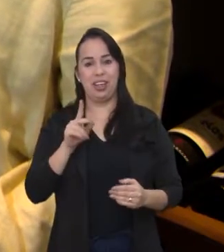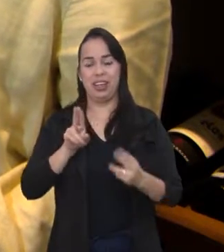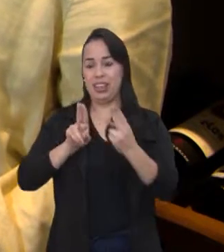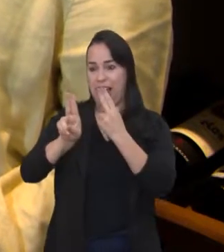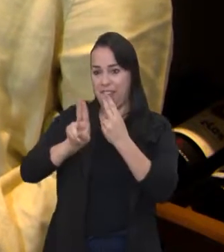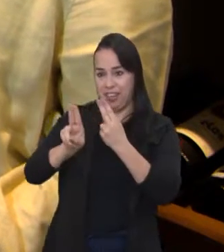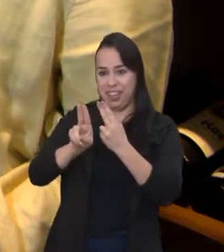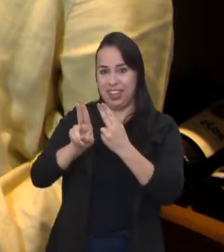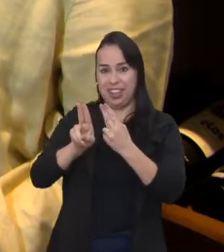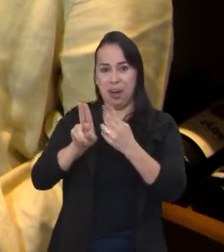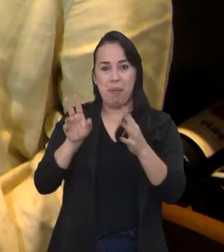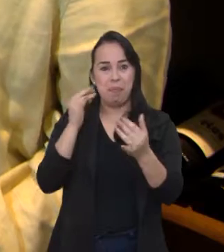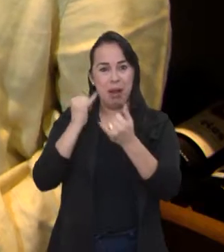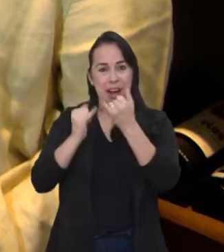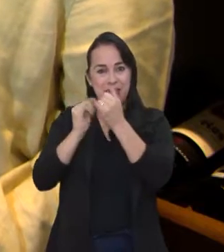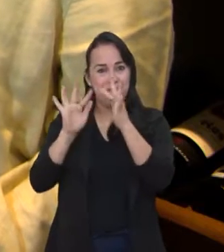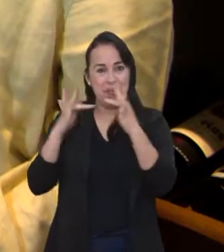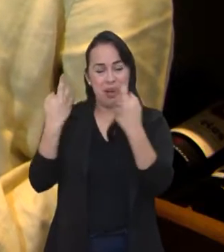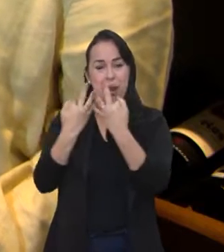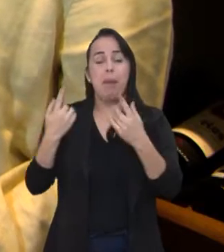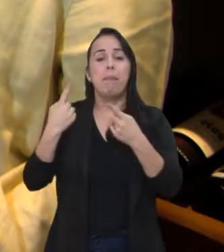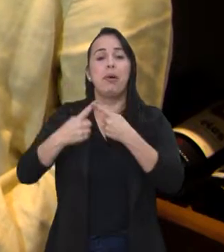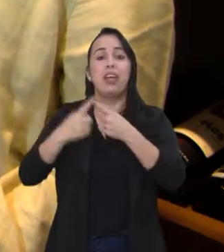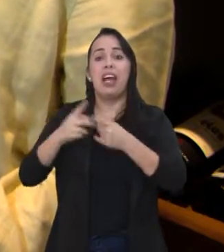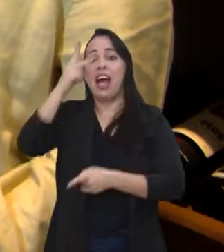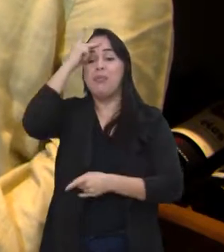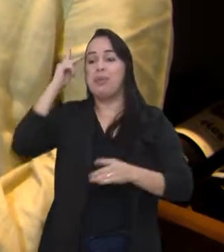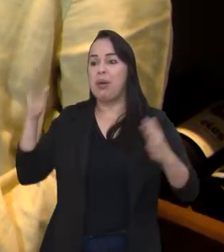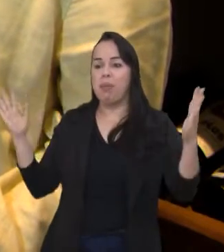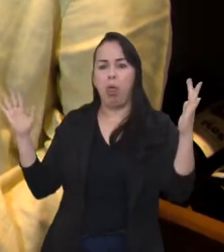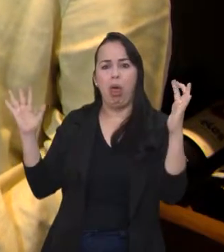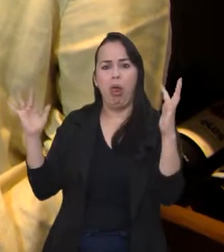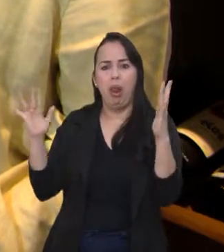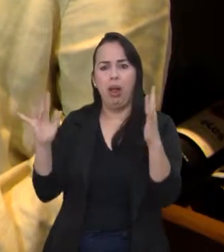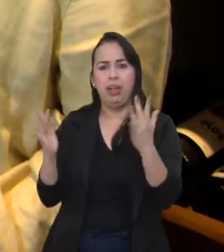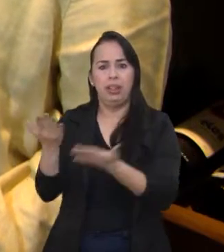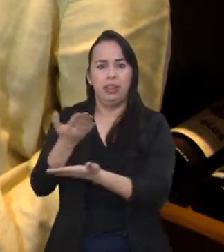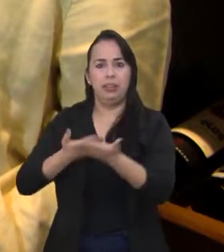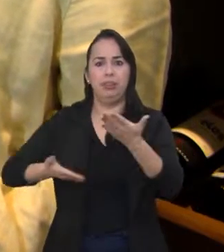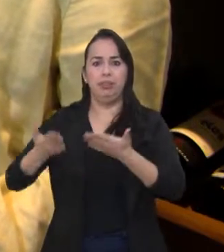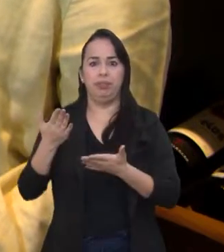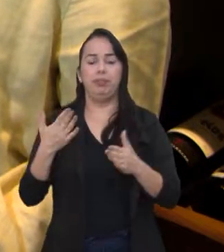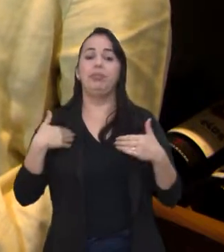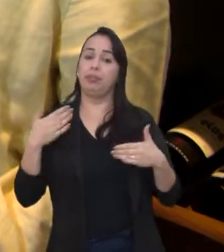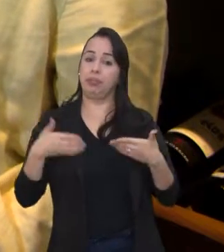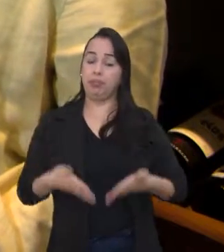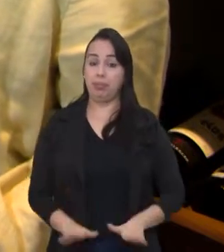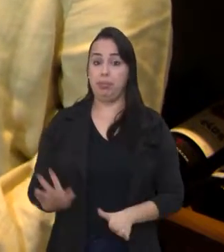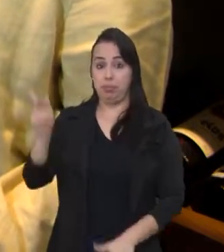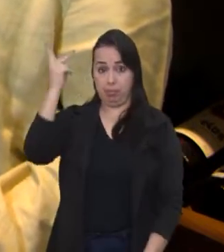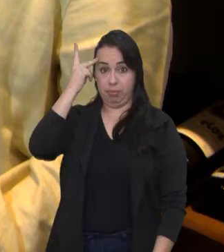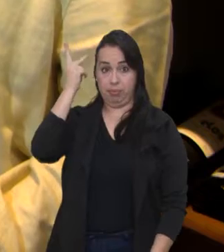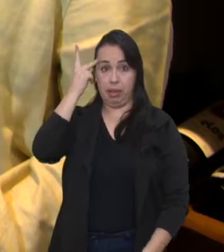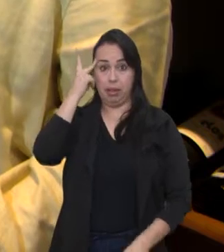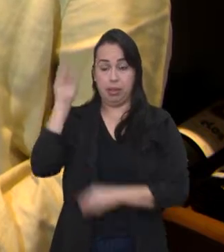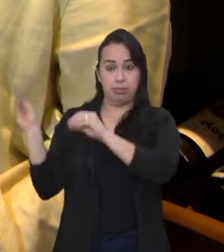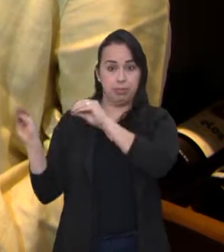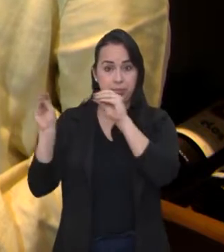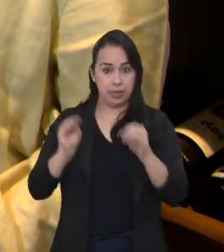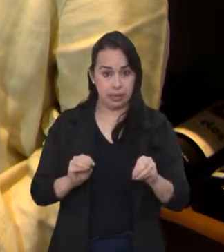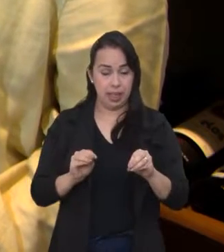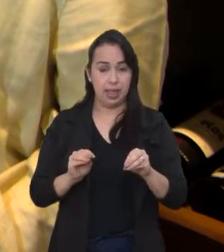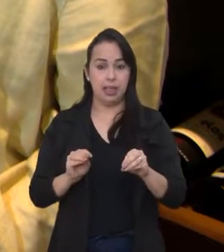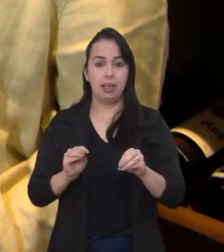na Anchieta Esplanada. Eu, como cresci aqui em São José, apesar de ser paulistana, vim para cá com 6 anos,